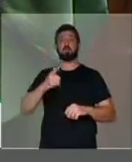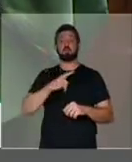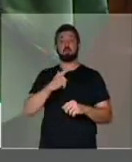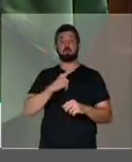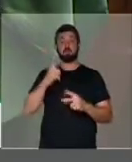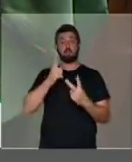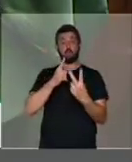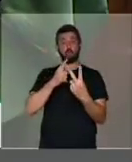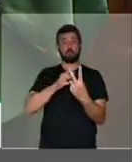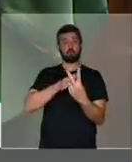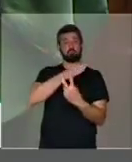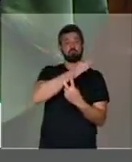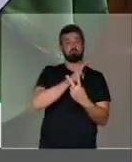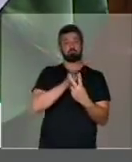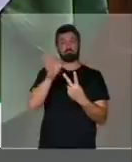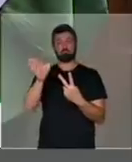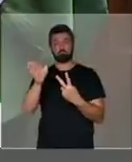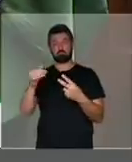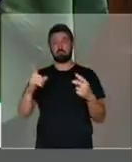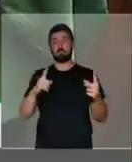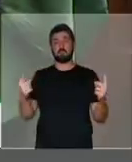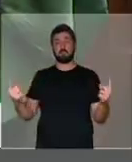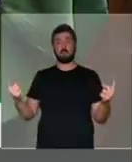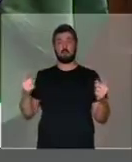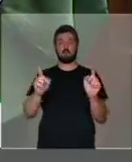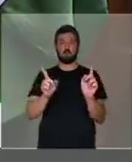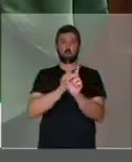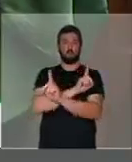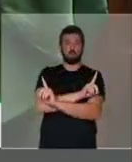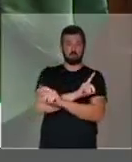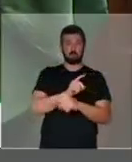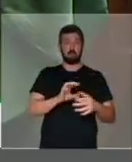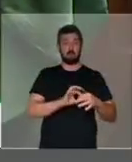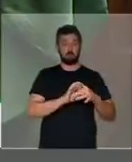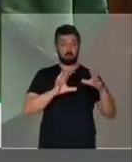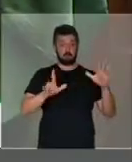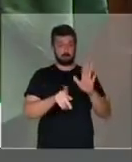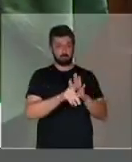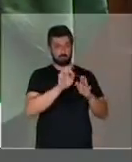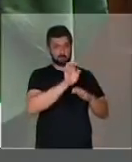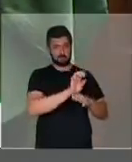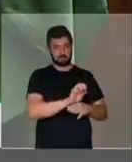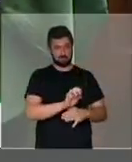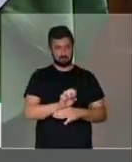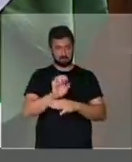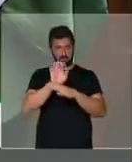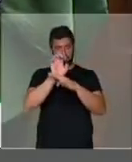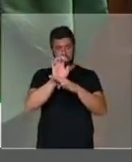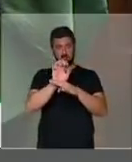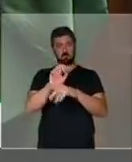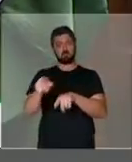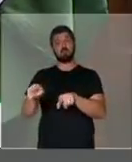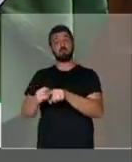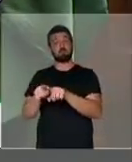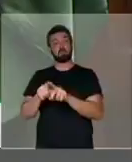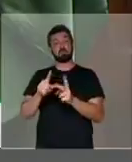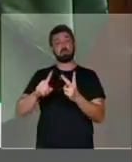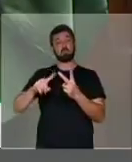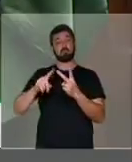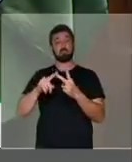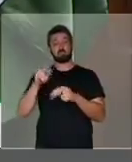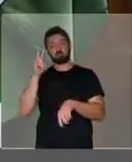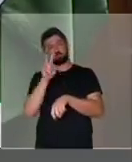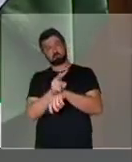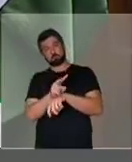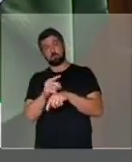dois vetores de sentidos contrários: a autonomia das entidades federativas e a observância de determinados